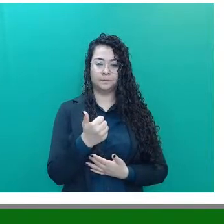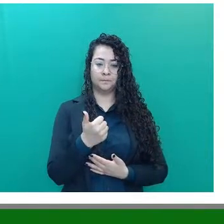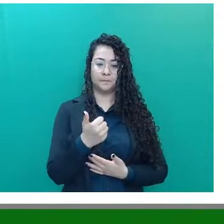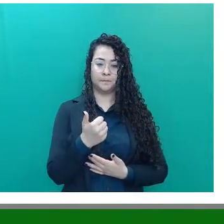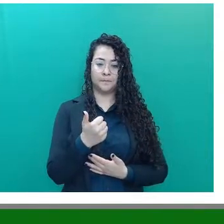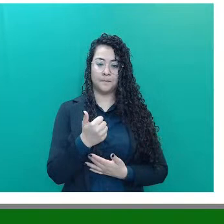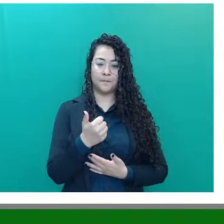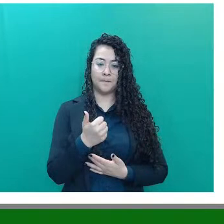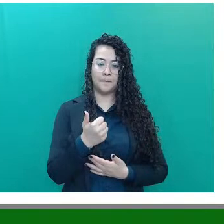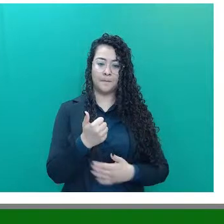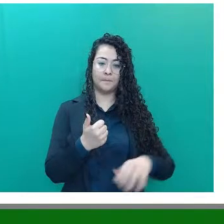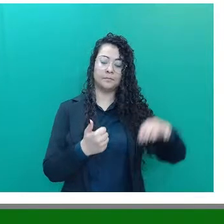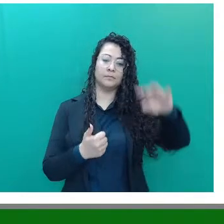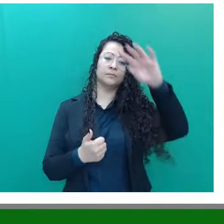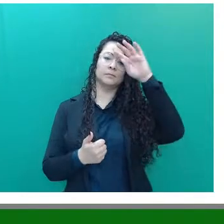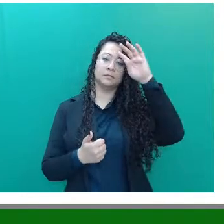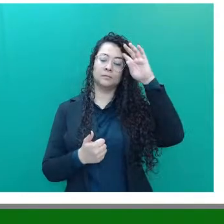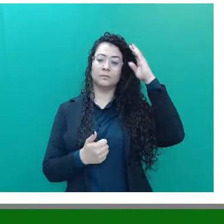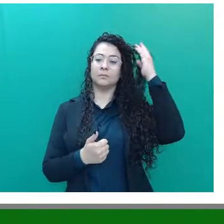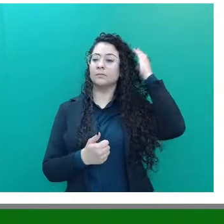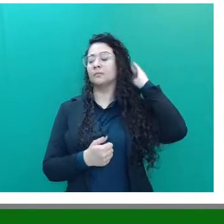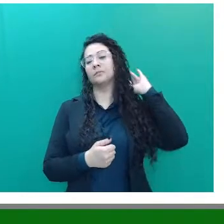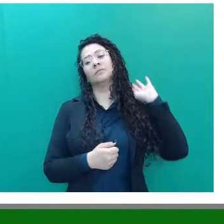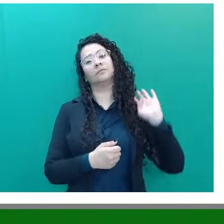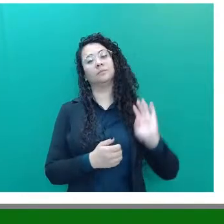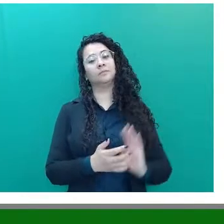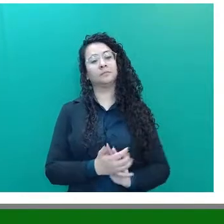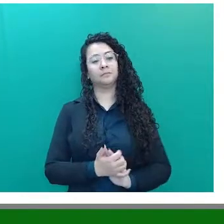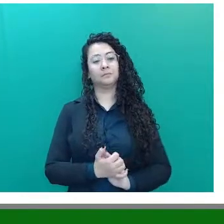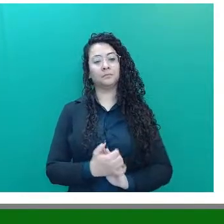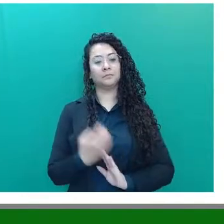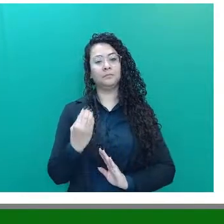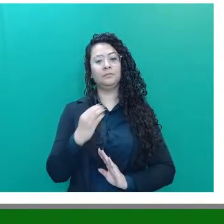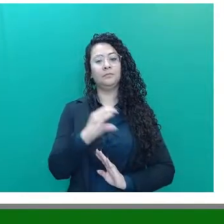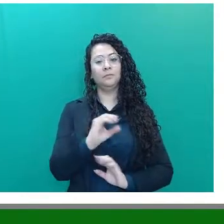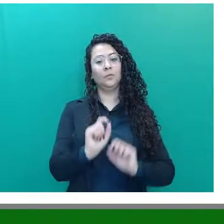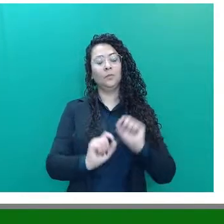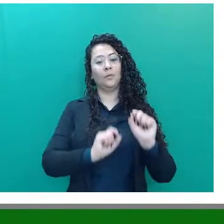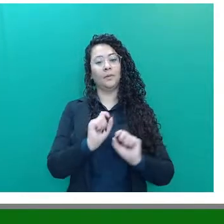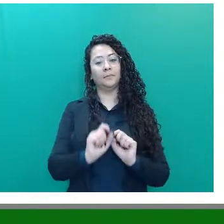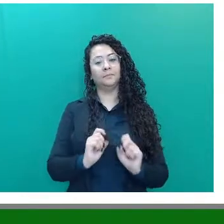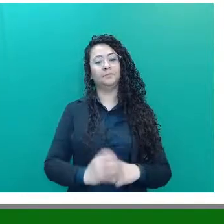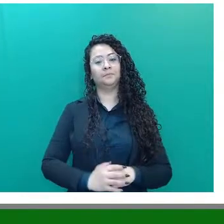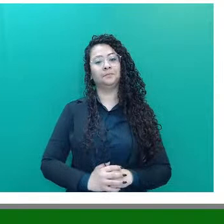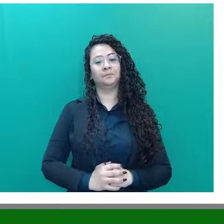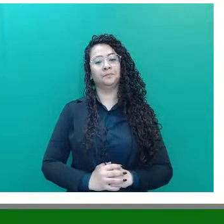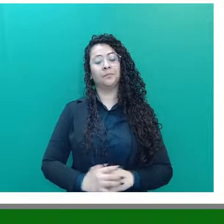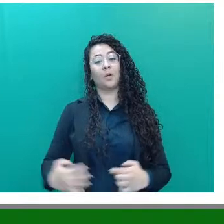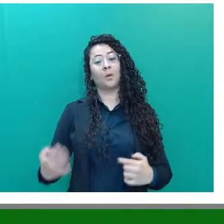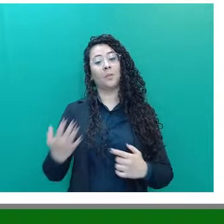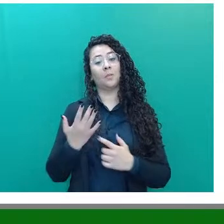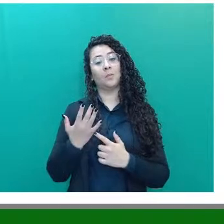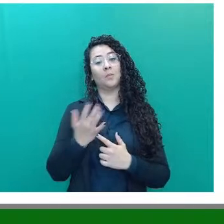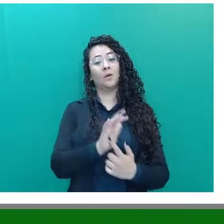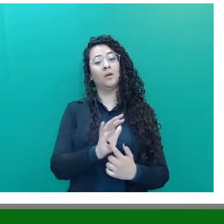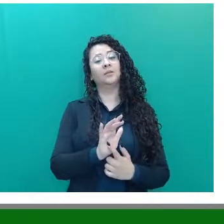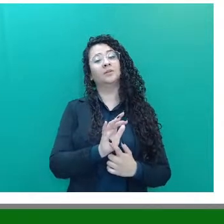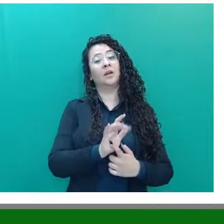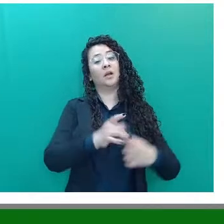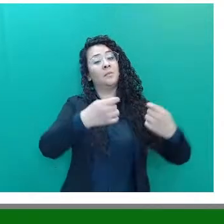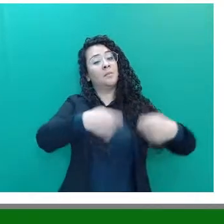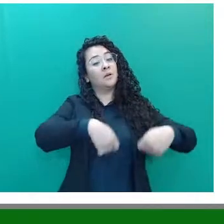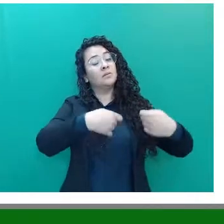eu colei aqui uma afirmação da sua tese, você diz assim: destaca-se também a necessidade de que